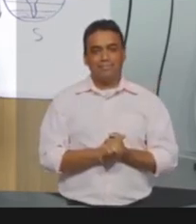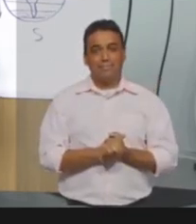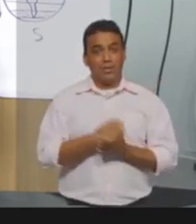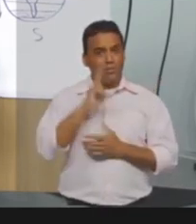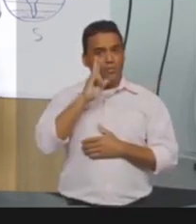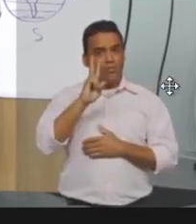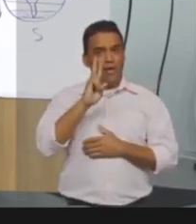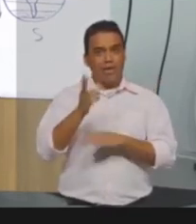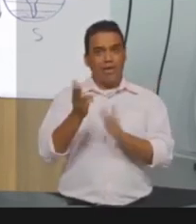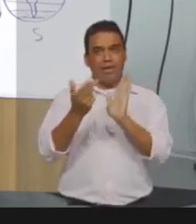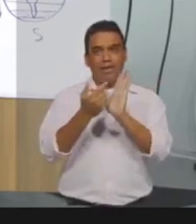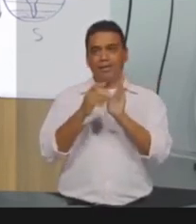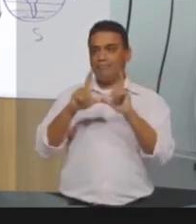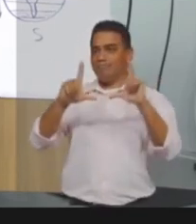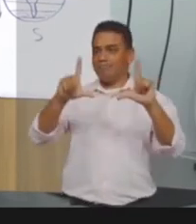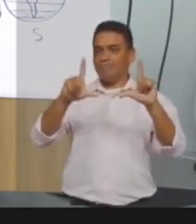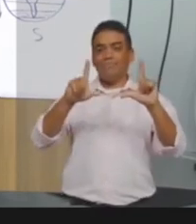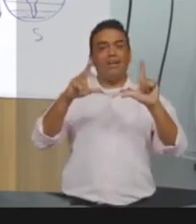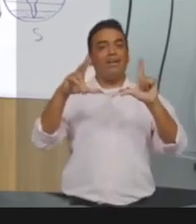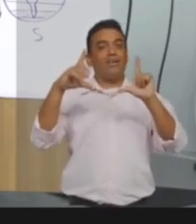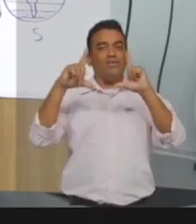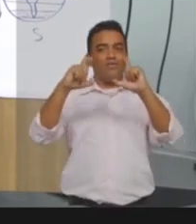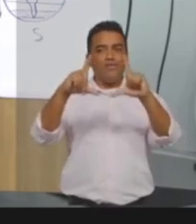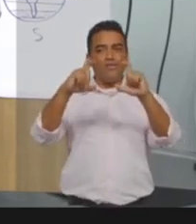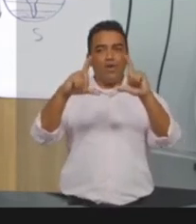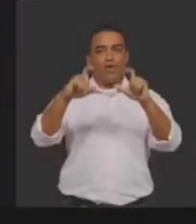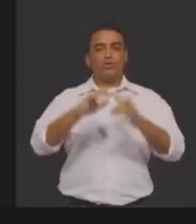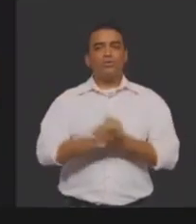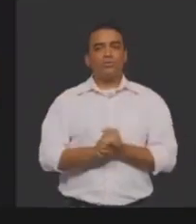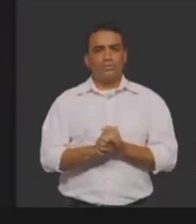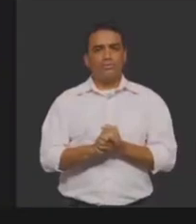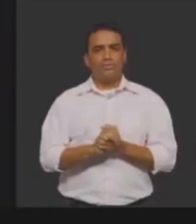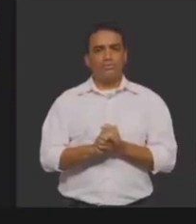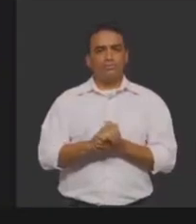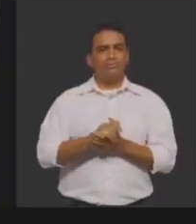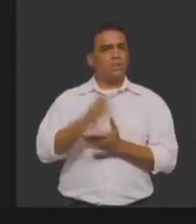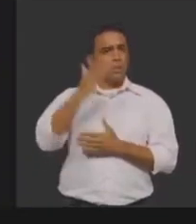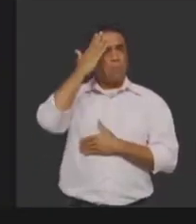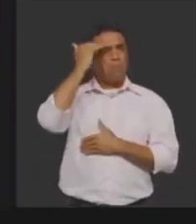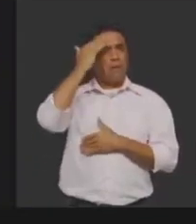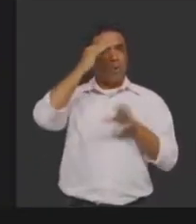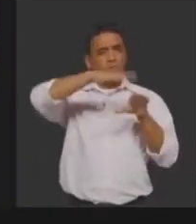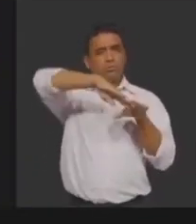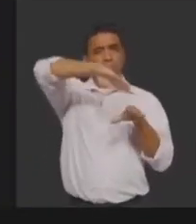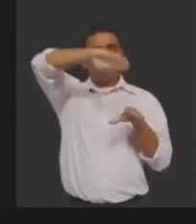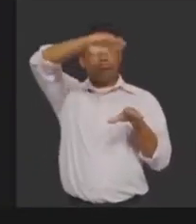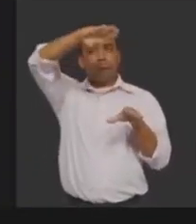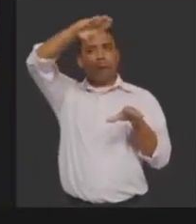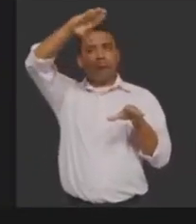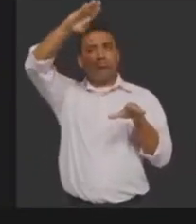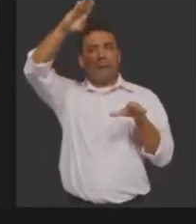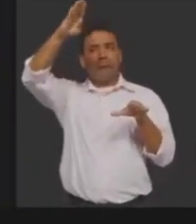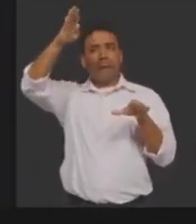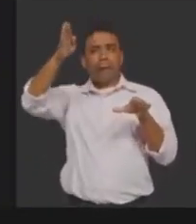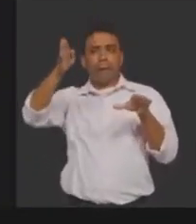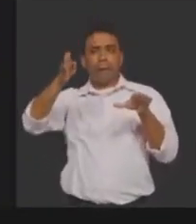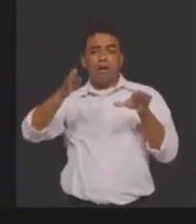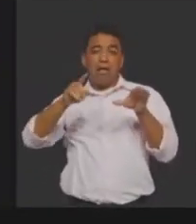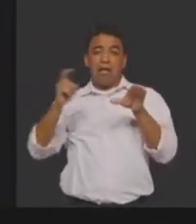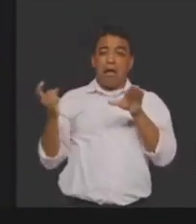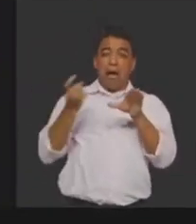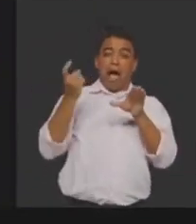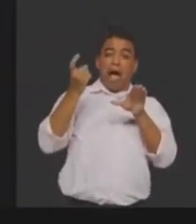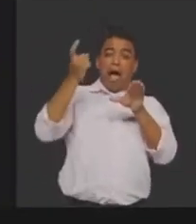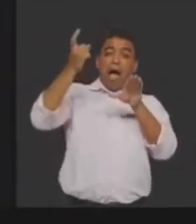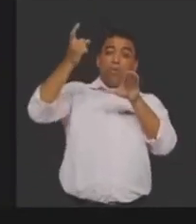aqui, por exemplo. Repare aqui, esse aqui é o Monte Everest. Repare que você tem muito gelo lá na ponta. Quanto mais alto